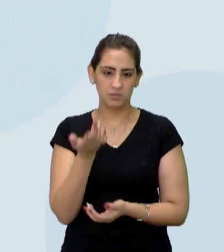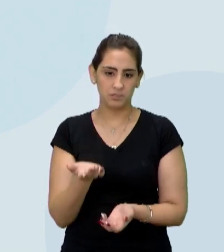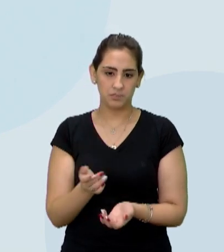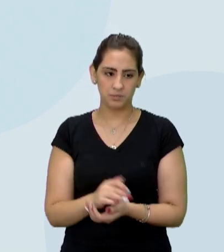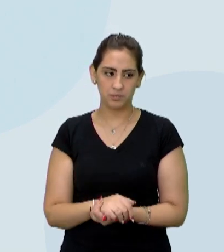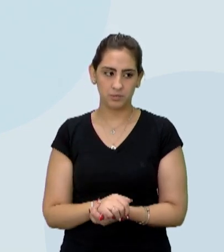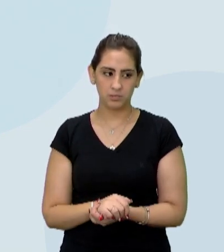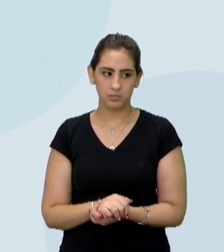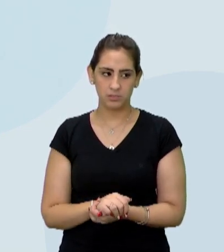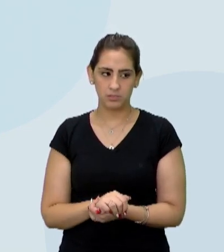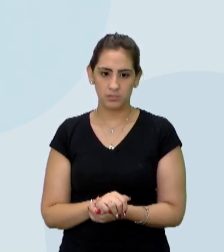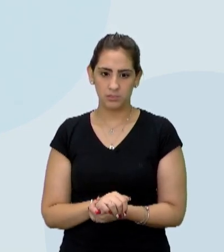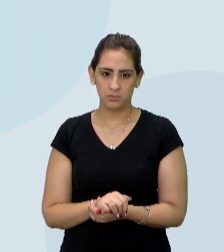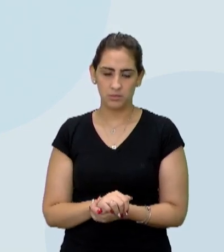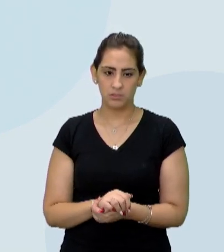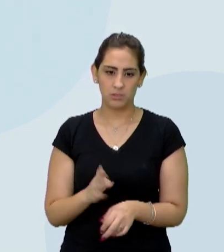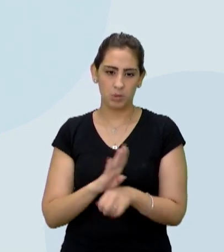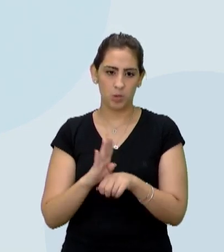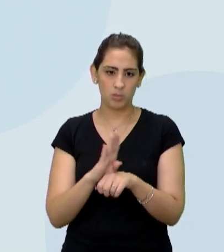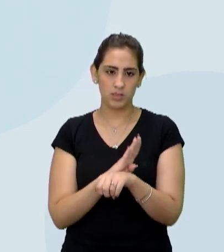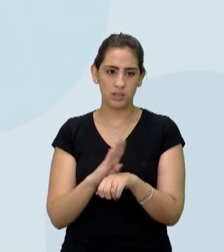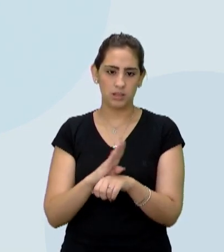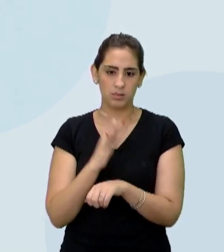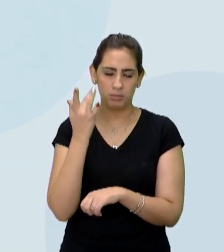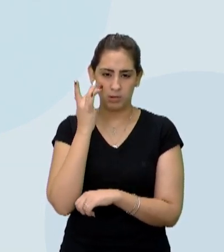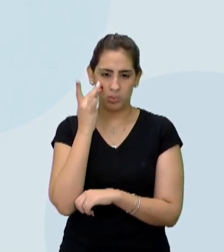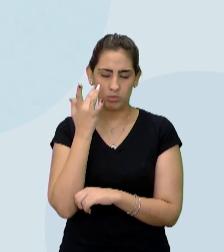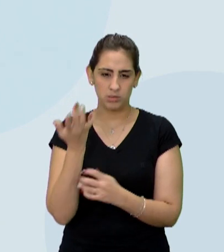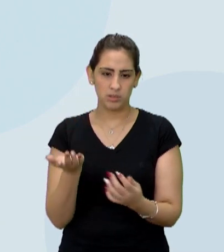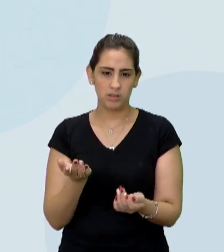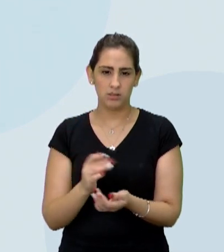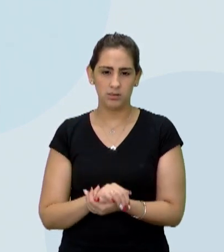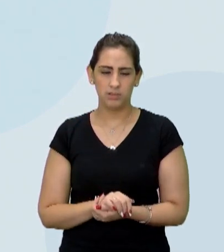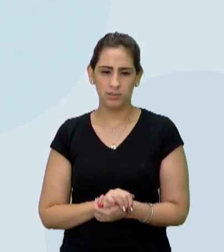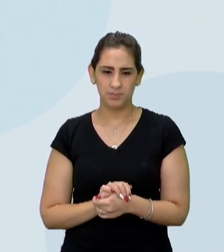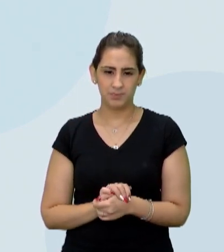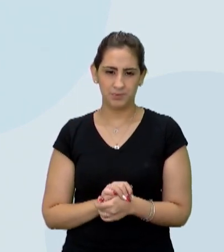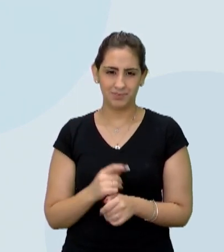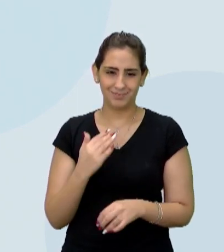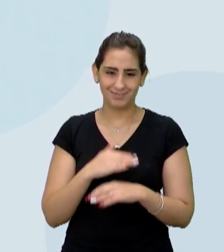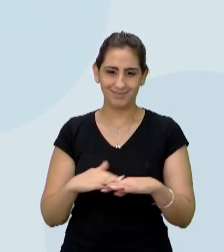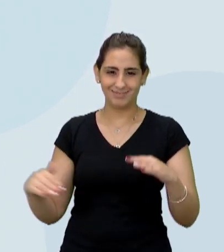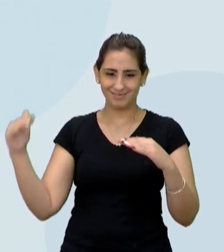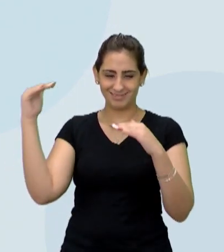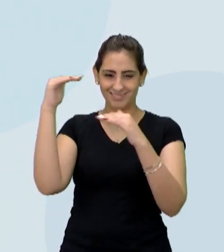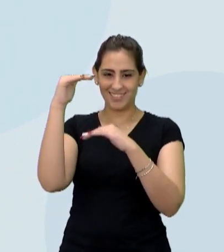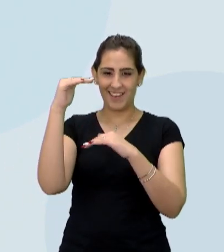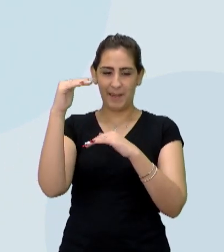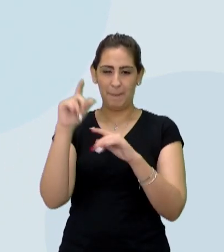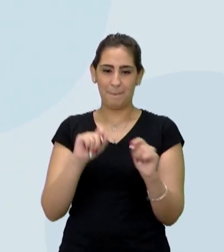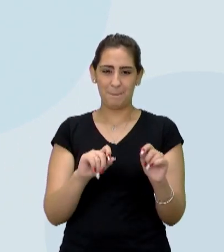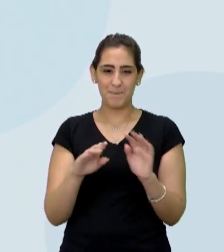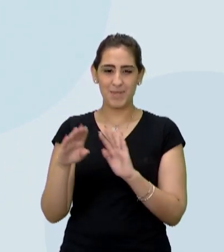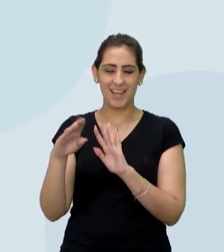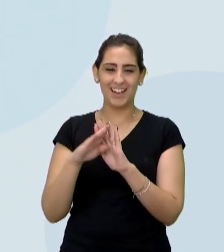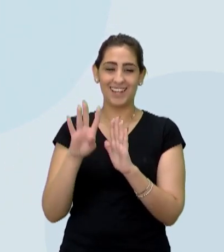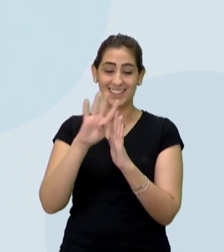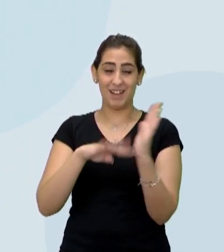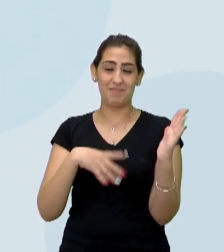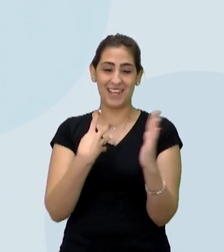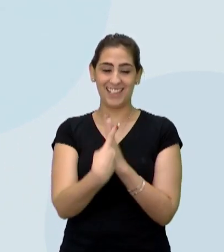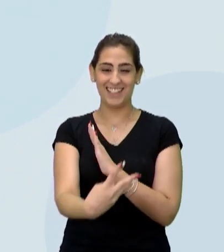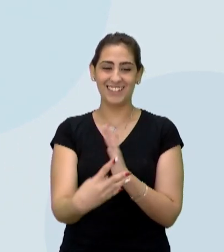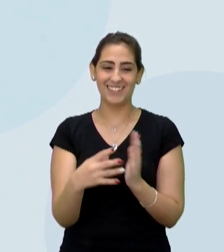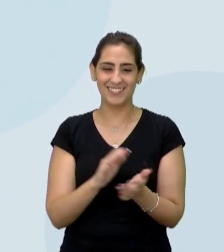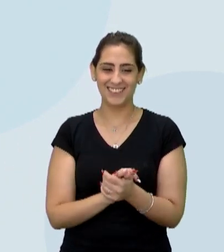todos bonitinhos aí para vocês, ó. Acompanha aí, ó. Vou subir um pouquinho essa tabela, tá certo? Vou separar as medalhas